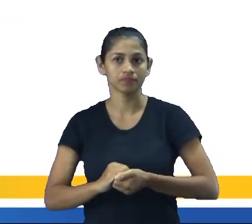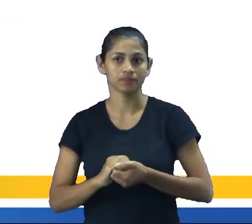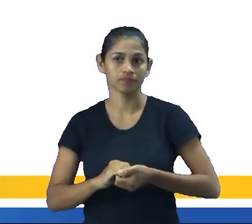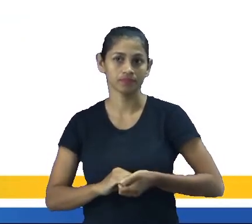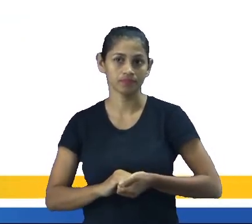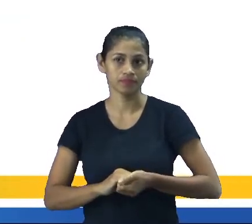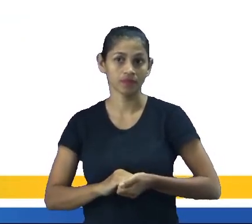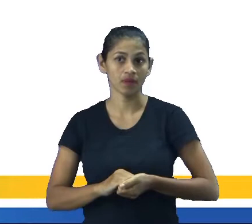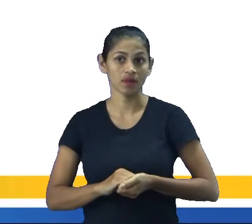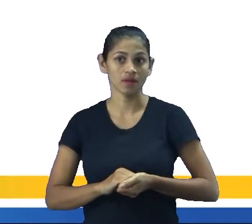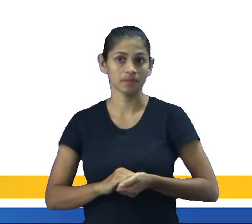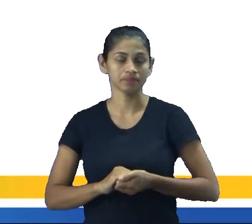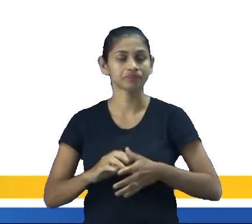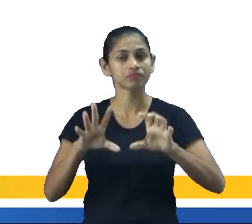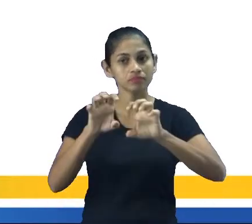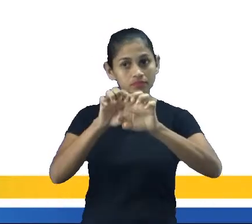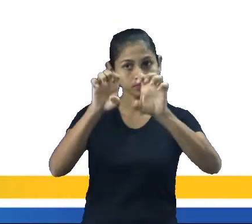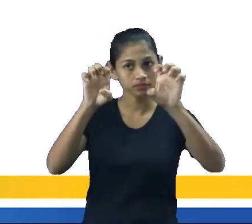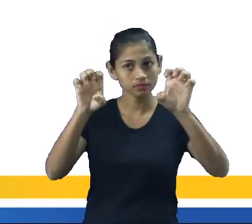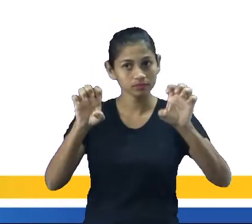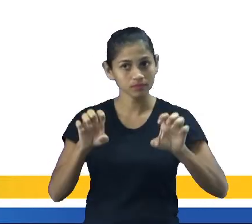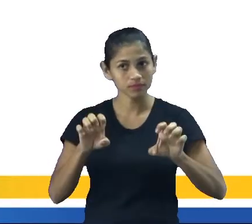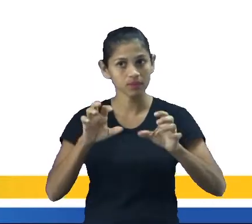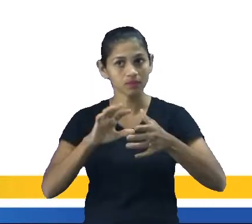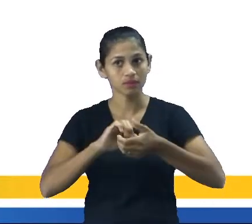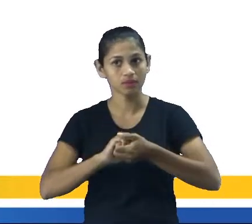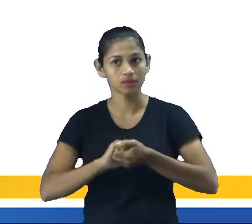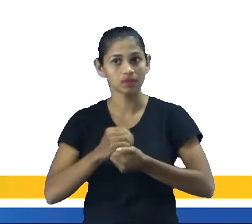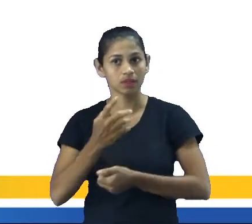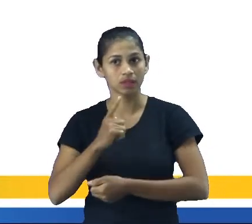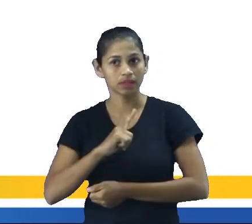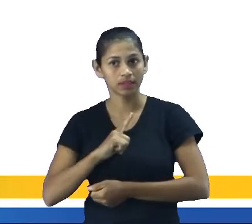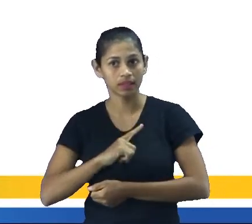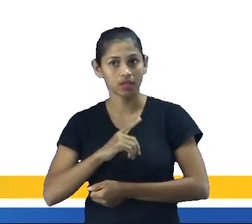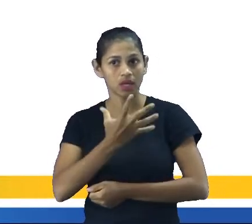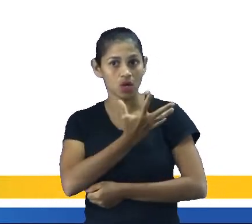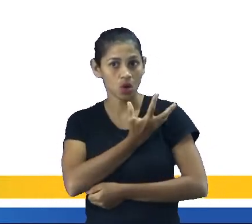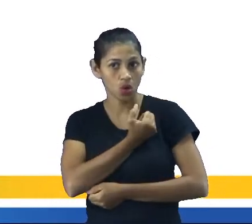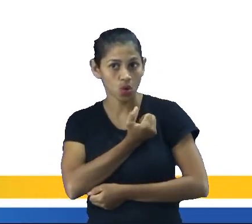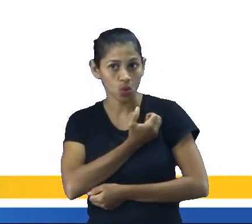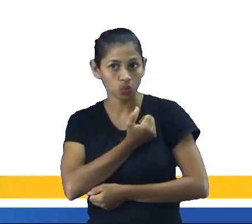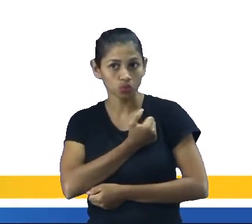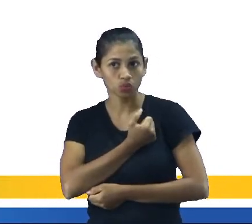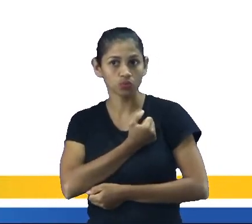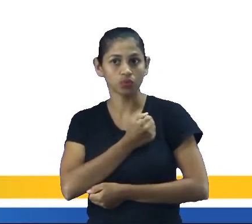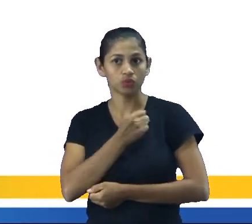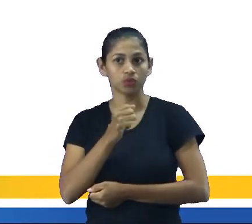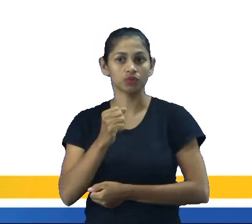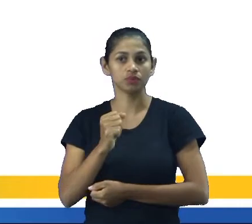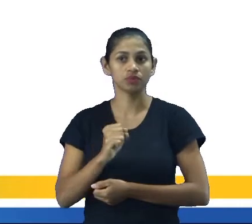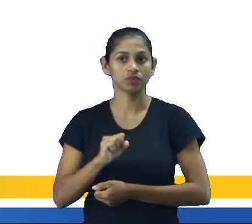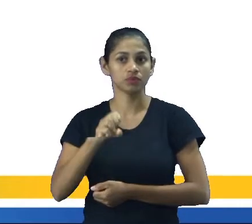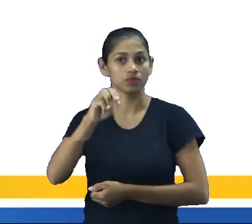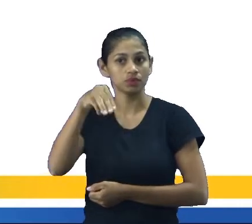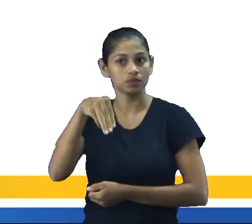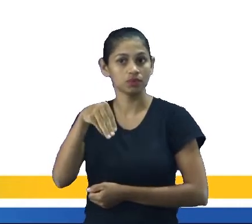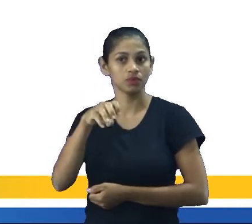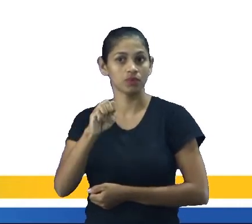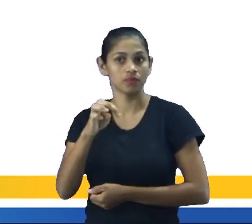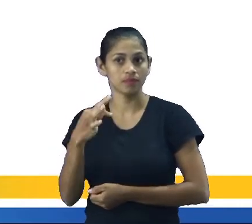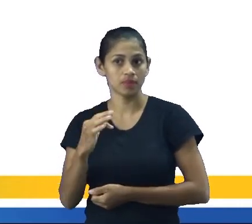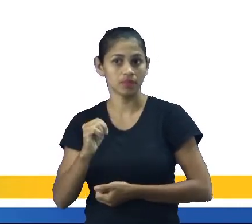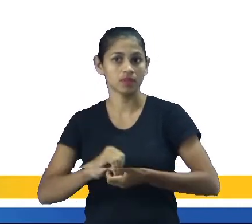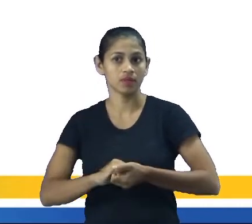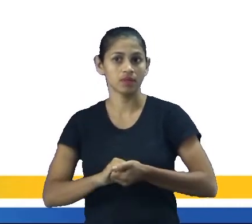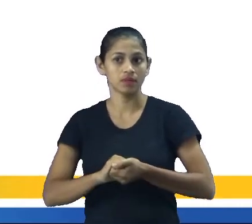funções. Aqui, em relação à nomenclatura, a gente vai colocar o número de carbonos, então aqui é met, aí a gente coloca an, de